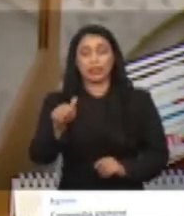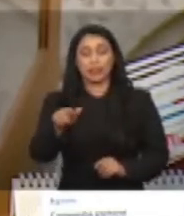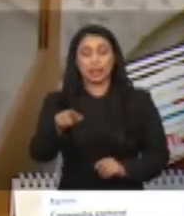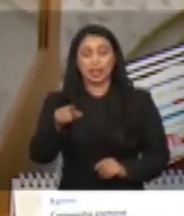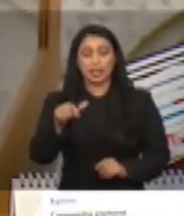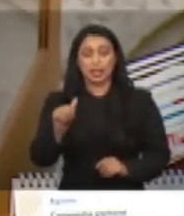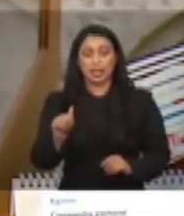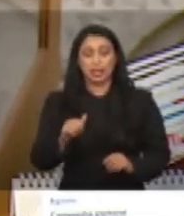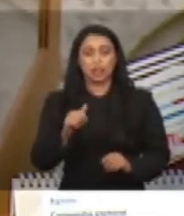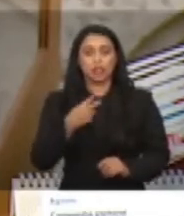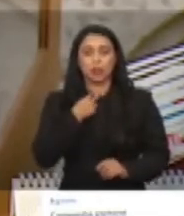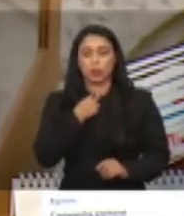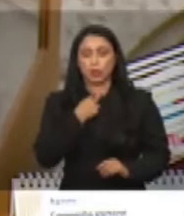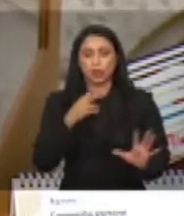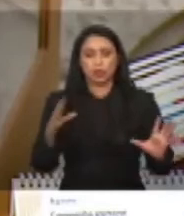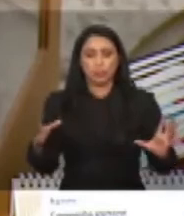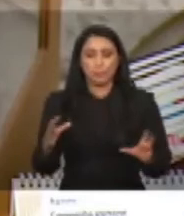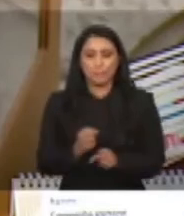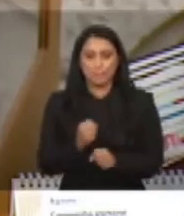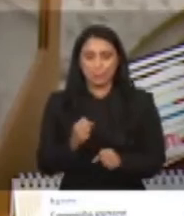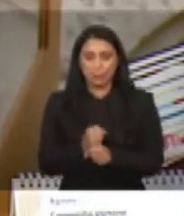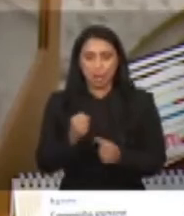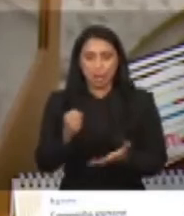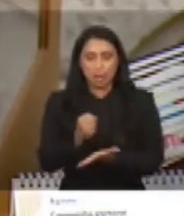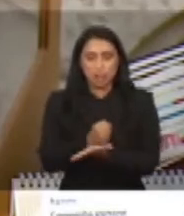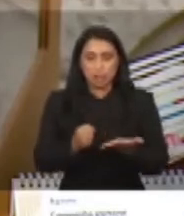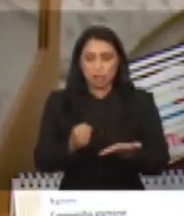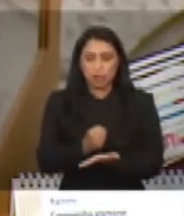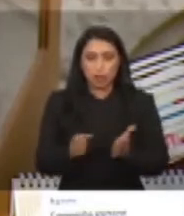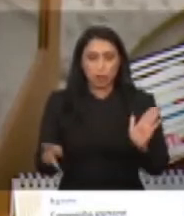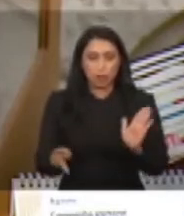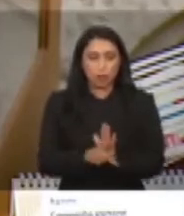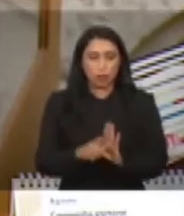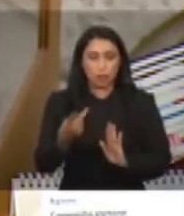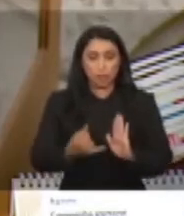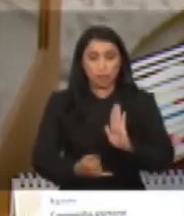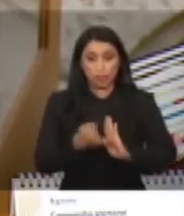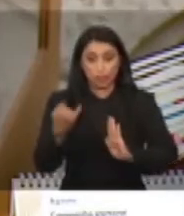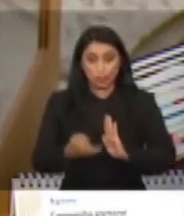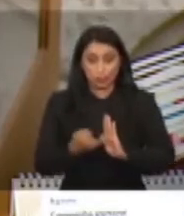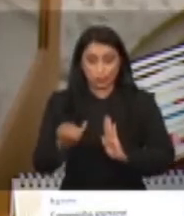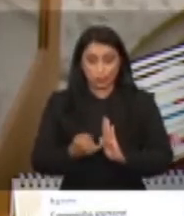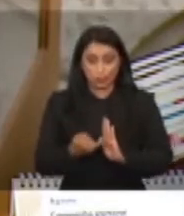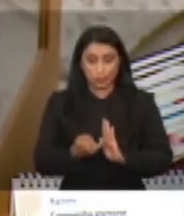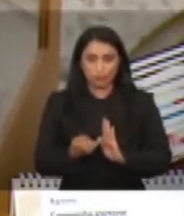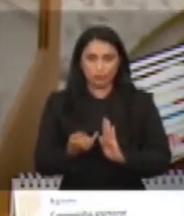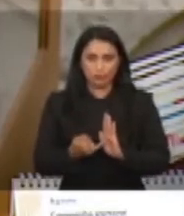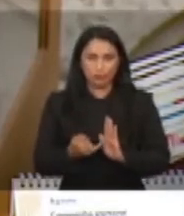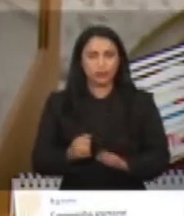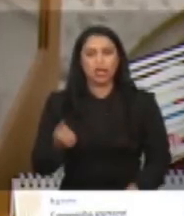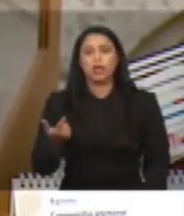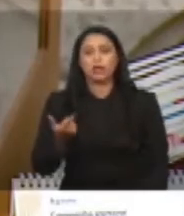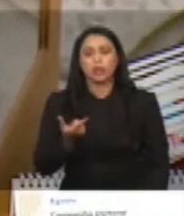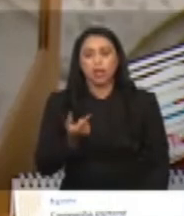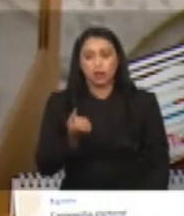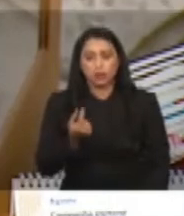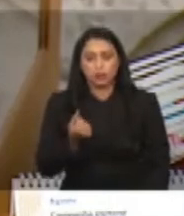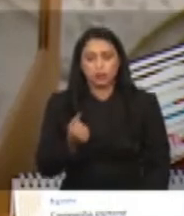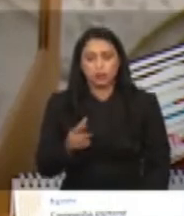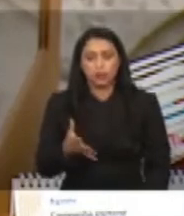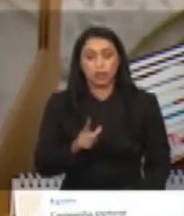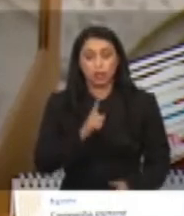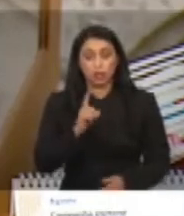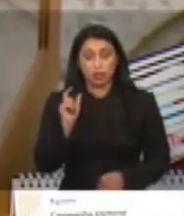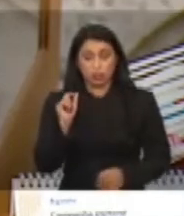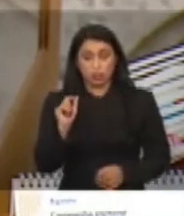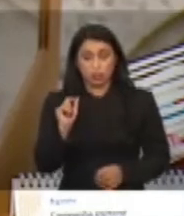ter base de cálculo própria de impostos. A base de cálculo própria de imposto é o valor da riqueza. Assim,